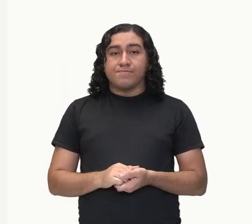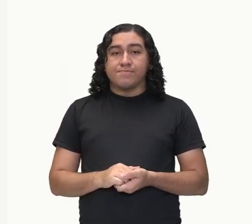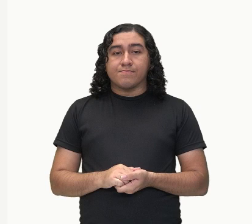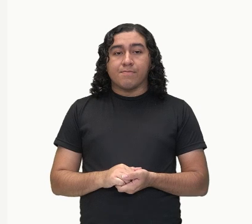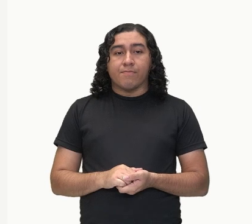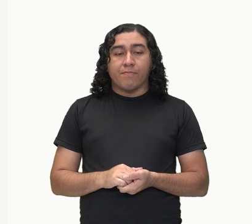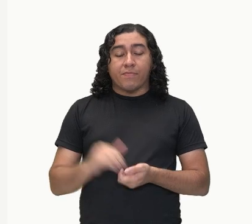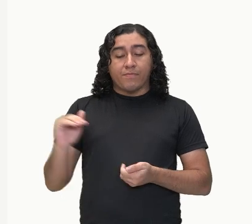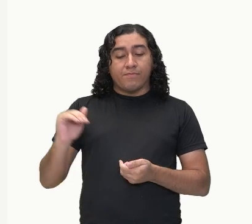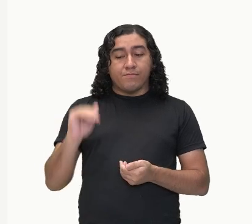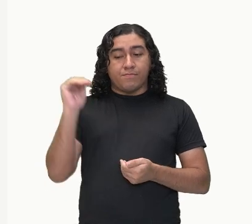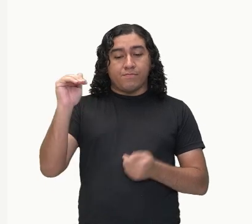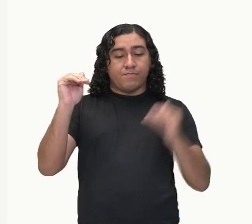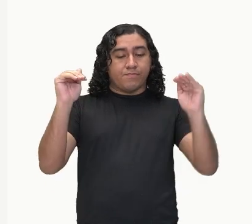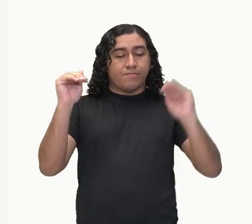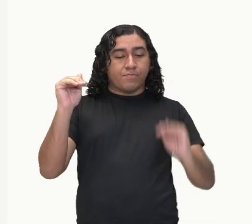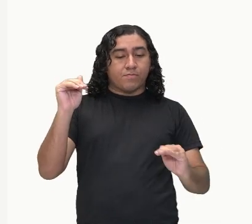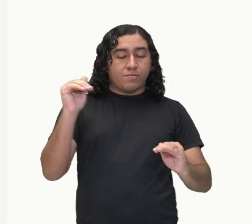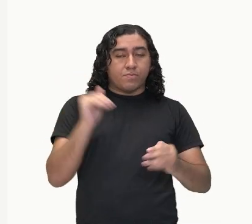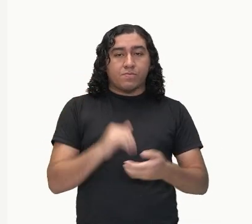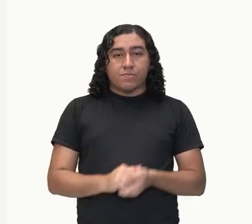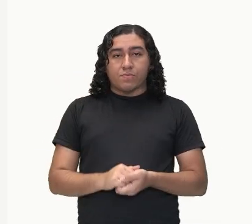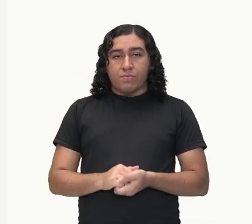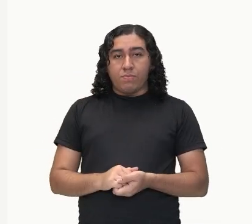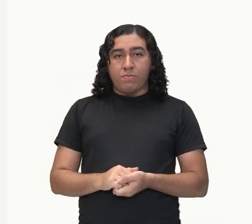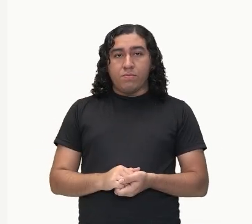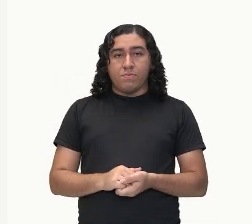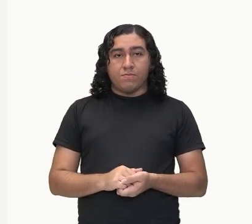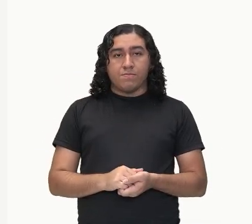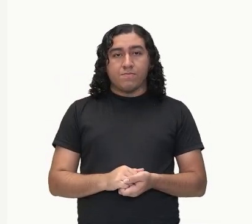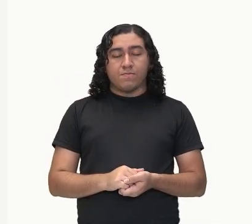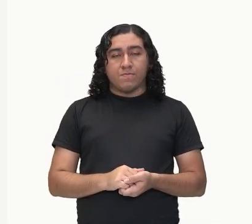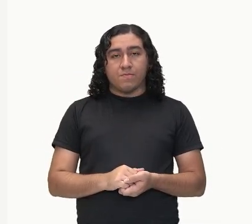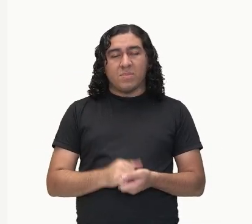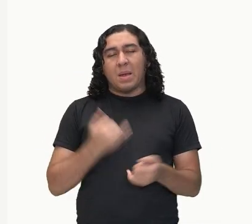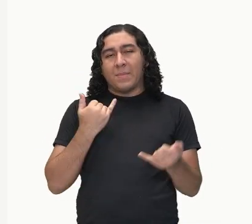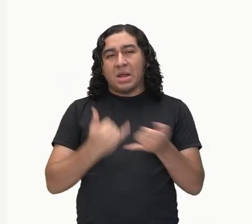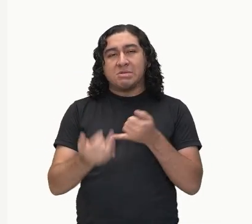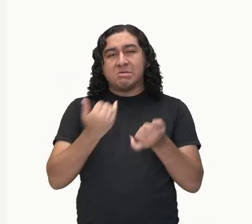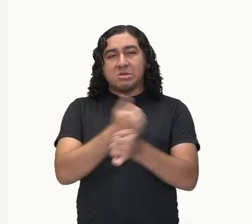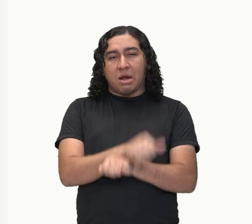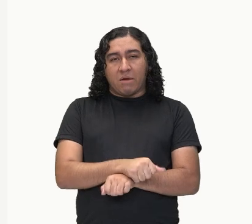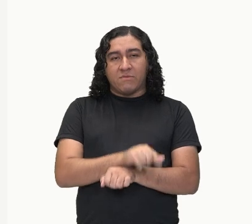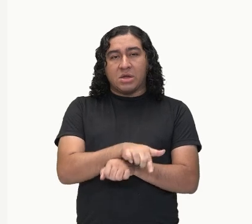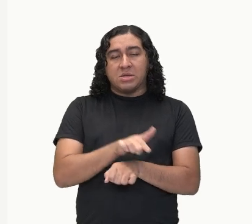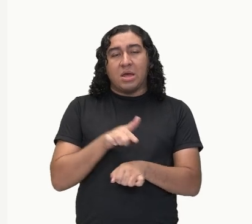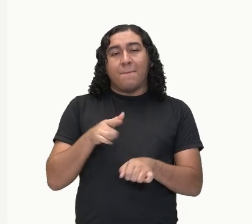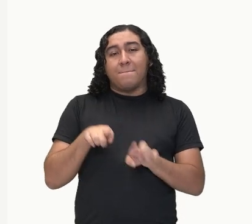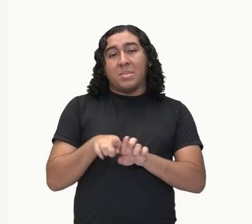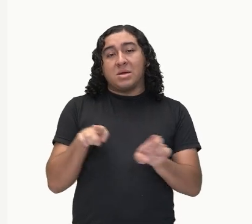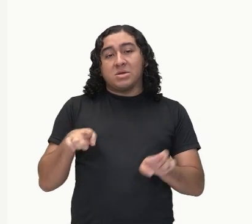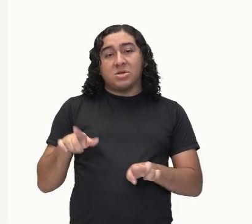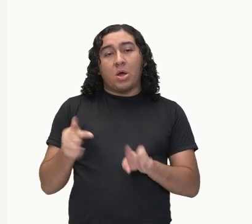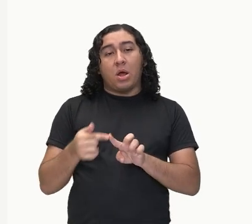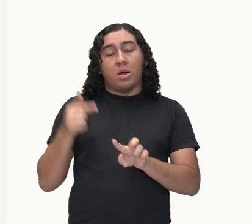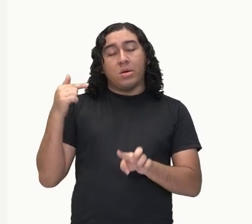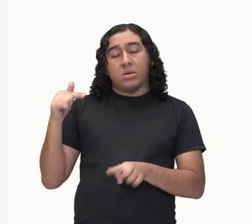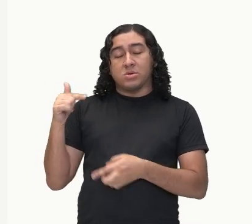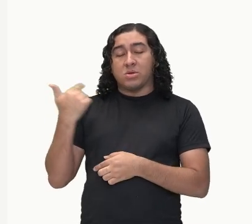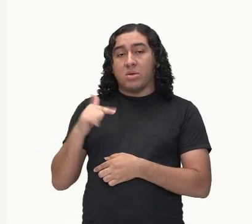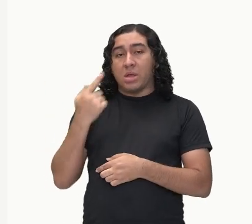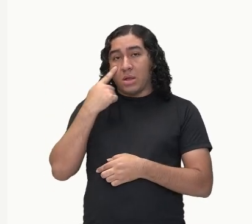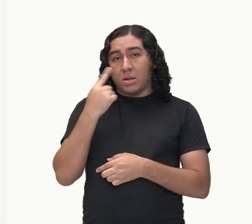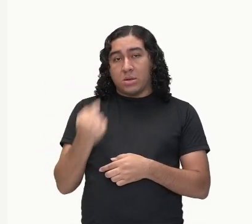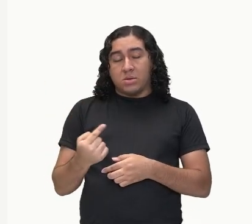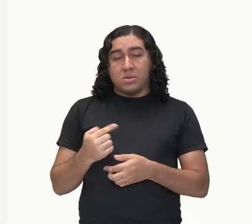outra vai perder, né? Vai ser explorada aqui, vai ser o escravo, em relação ao anterior, que não há essa intenção, né? Uma se utiliza